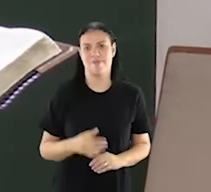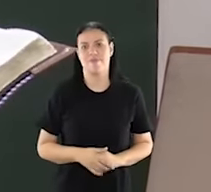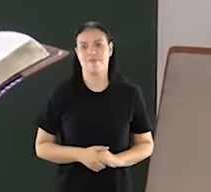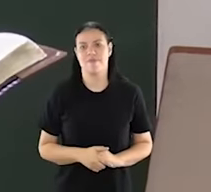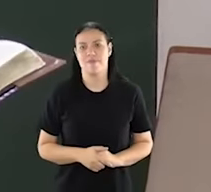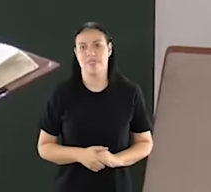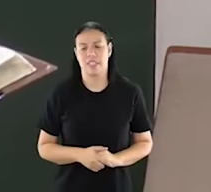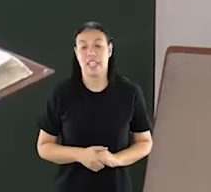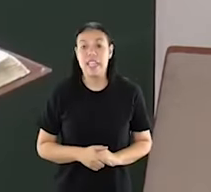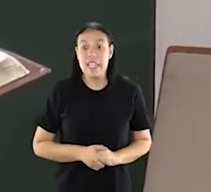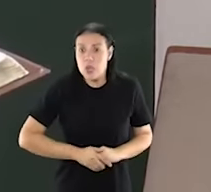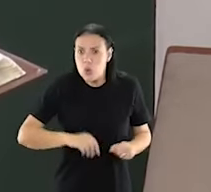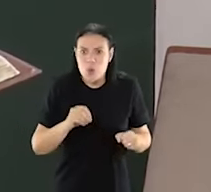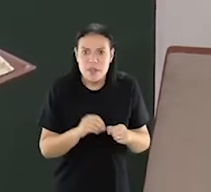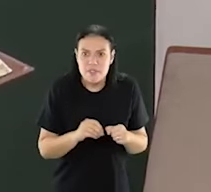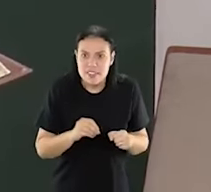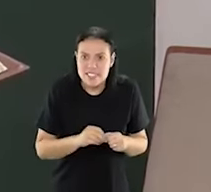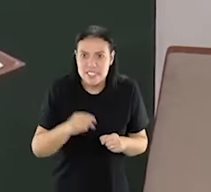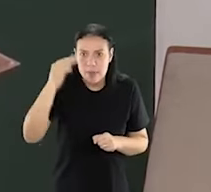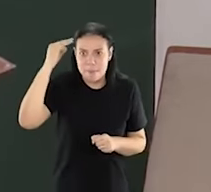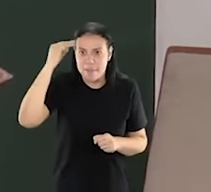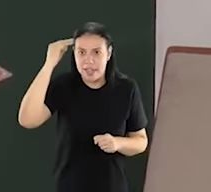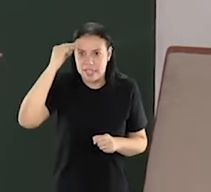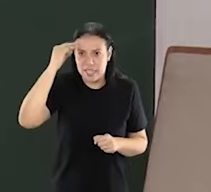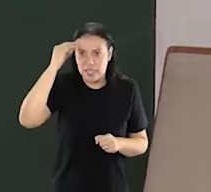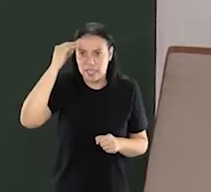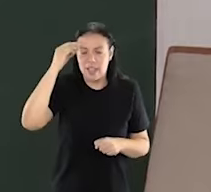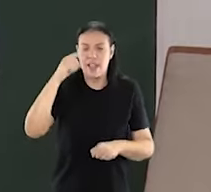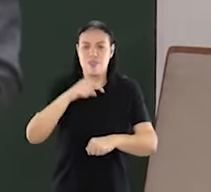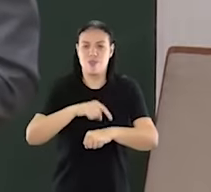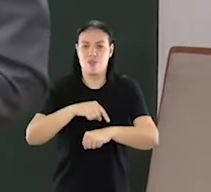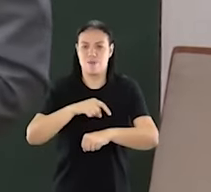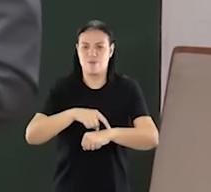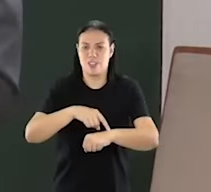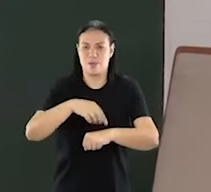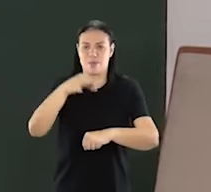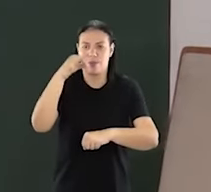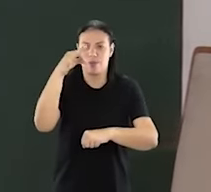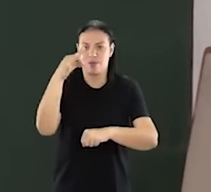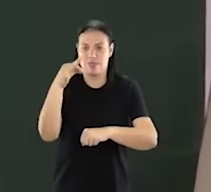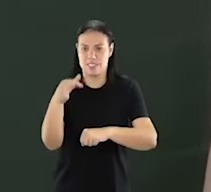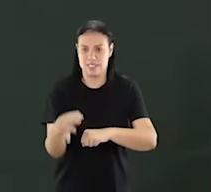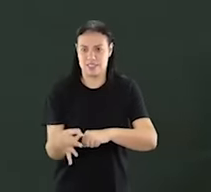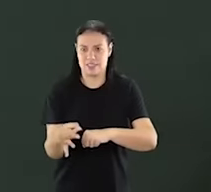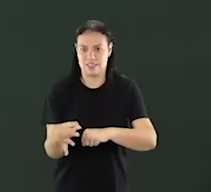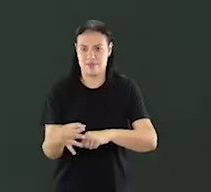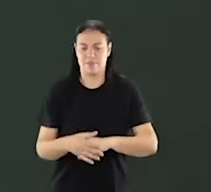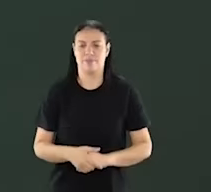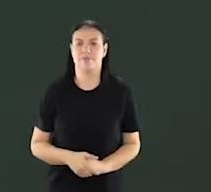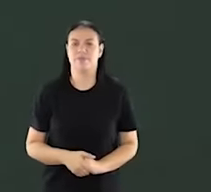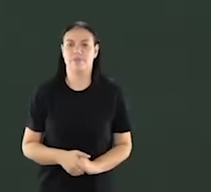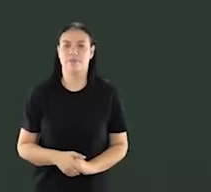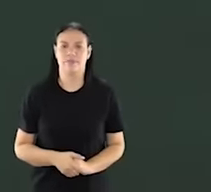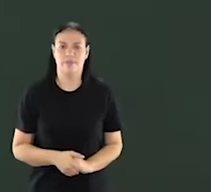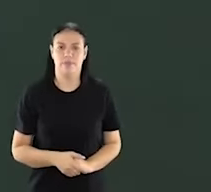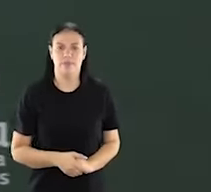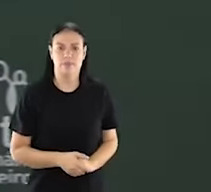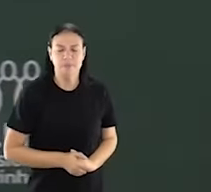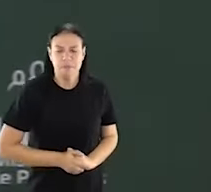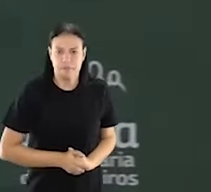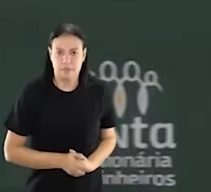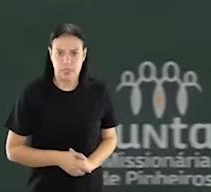Então o que ela está fazendo, ela está fazendo no tempo certo. Me permita ilustrar